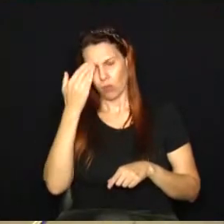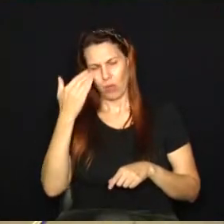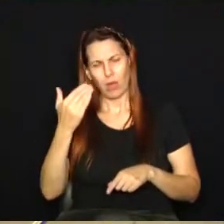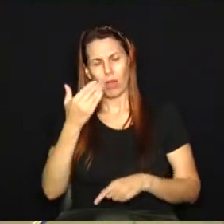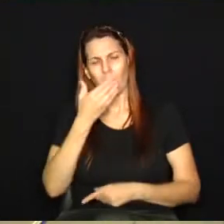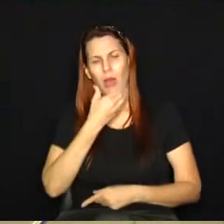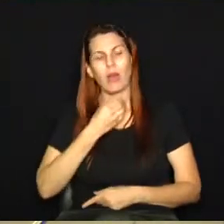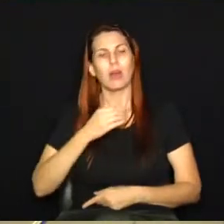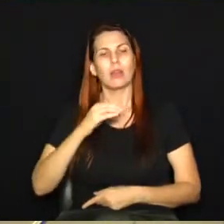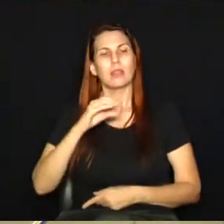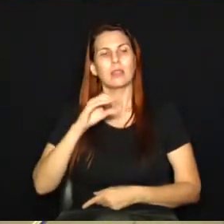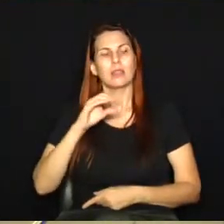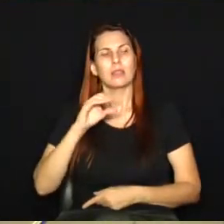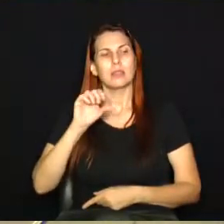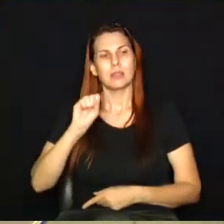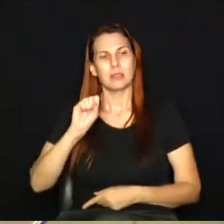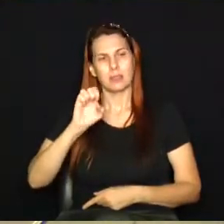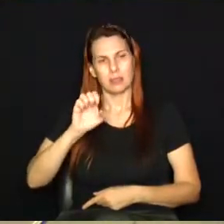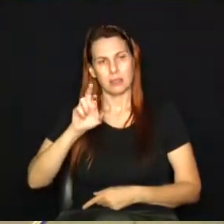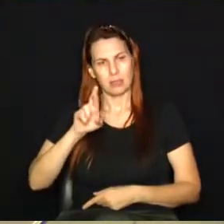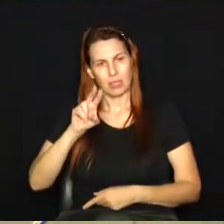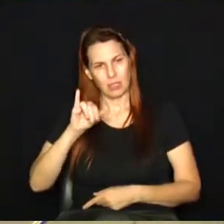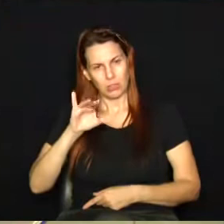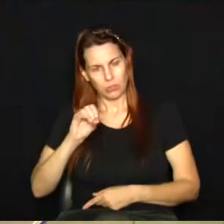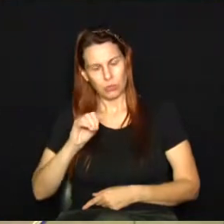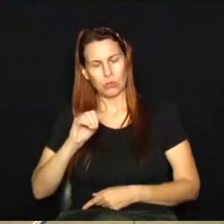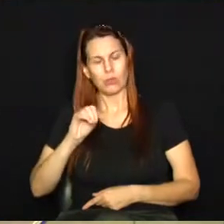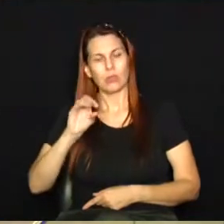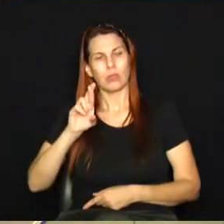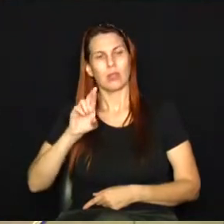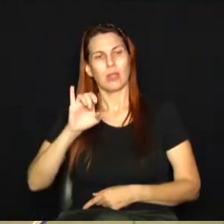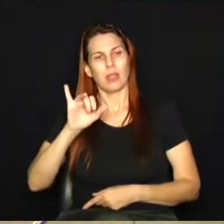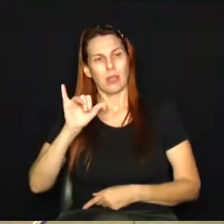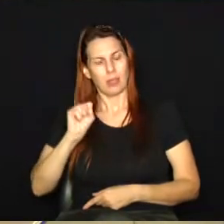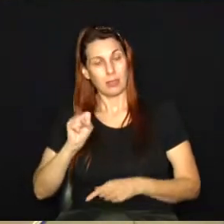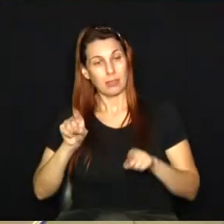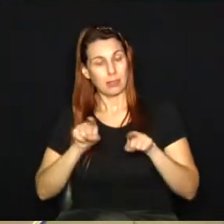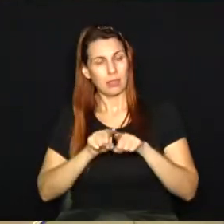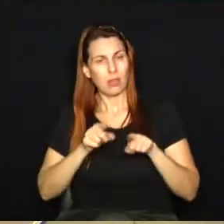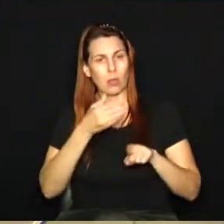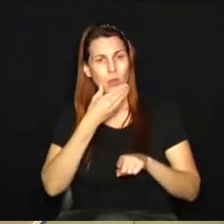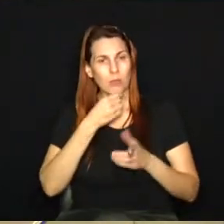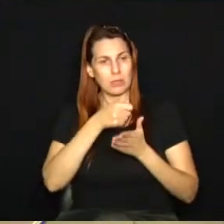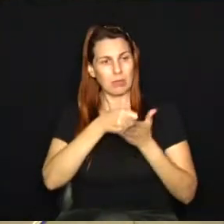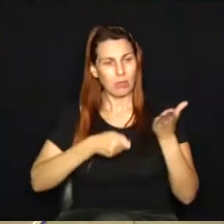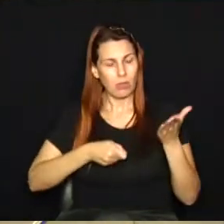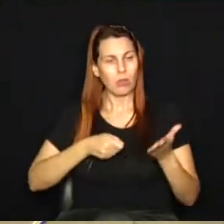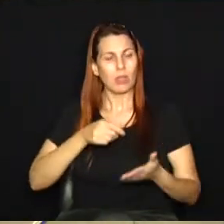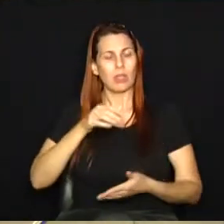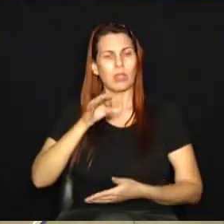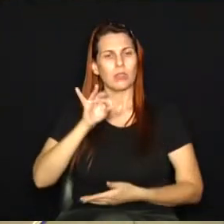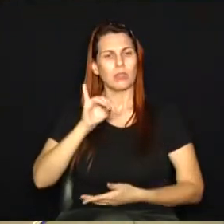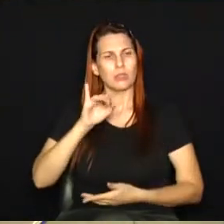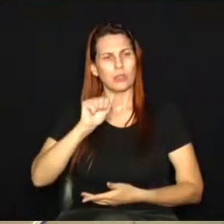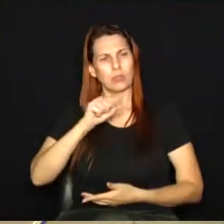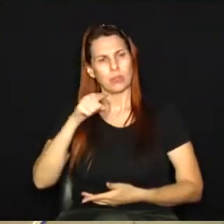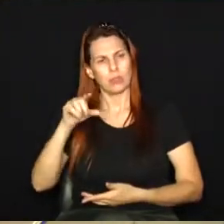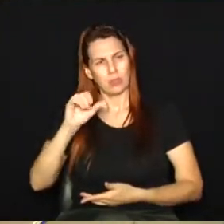Tião Carreiro e Piraci Lorival, que são os compositores da música. Então vamos ouvir.